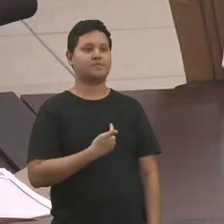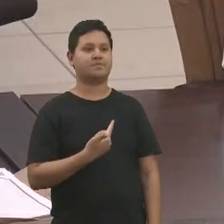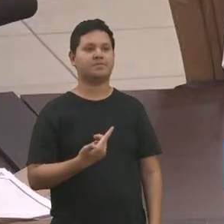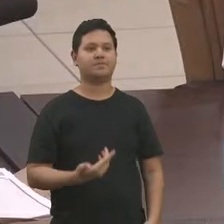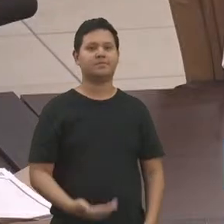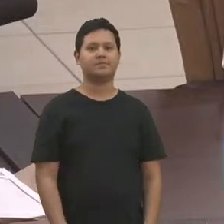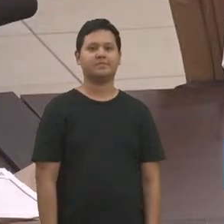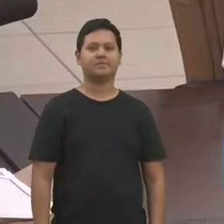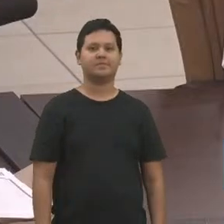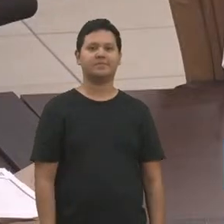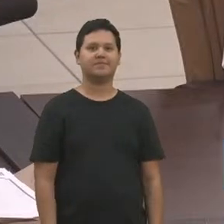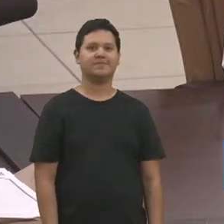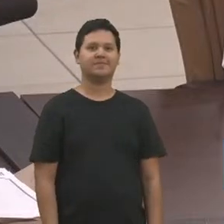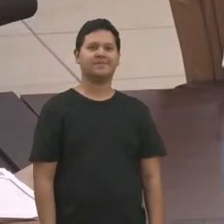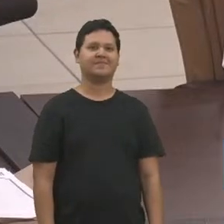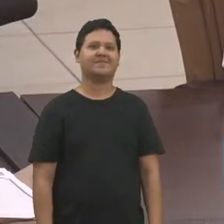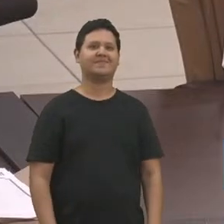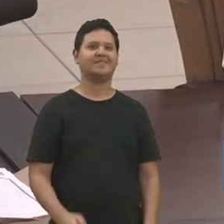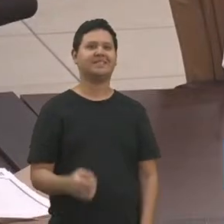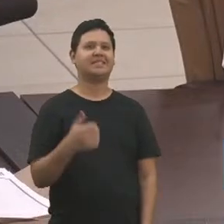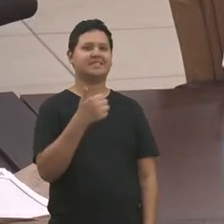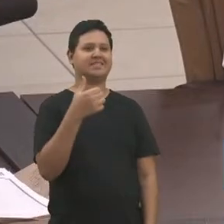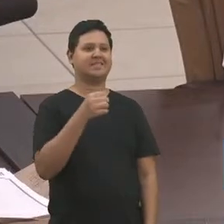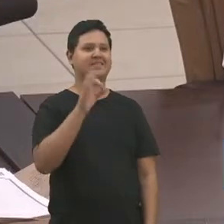35,38% e patronal de